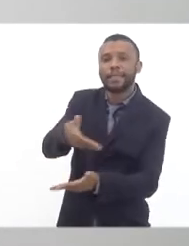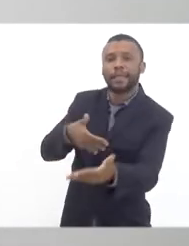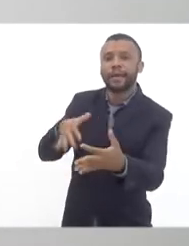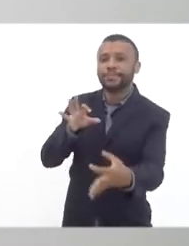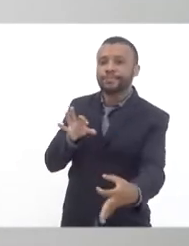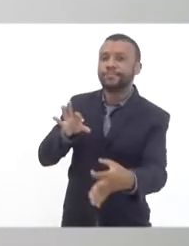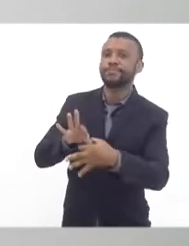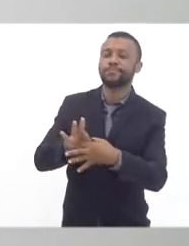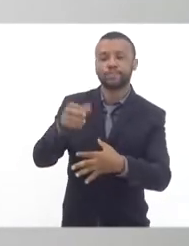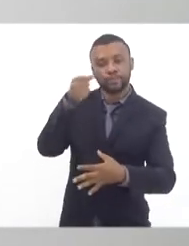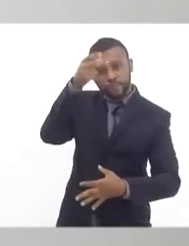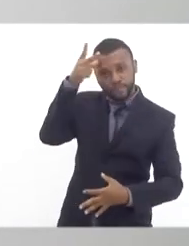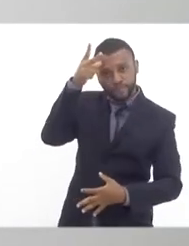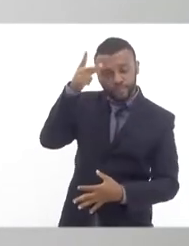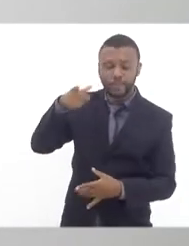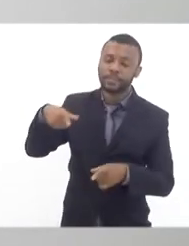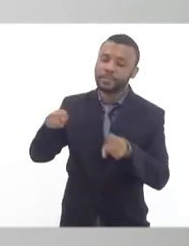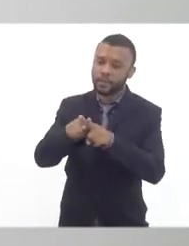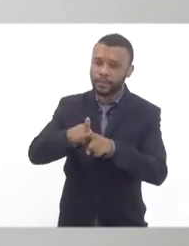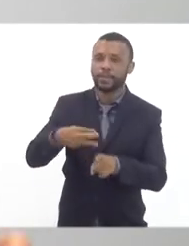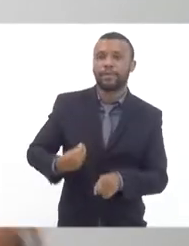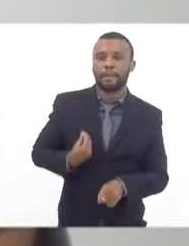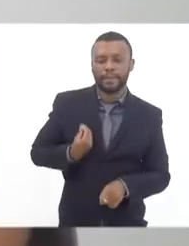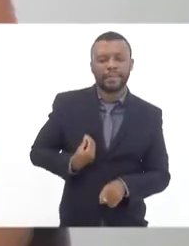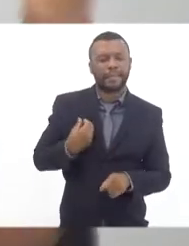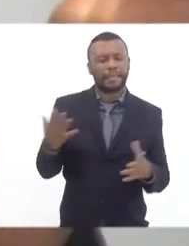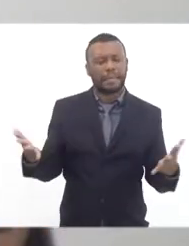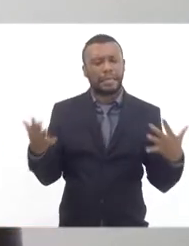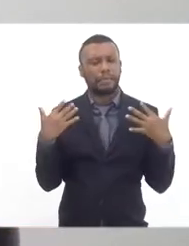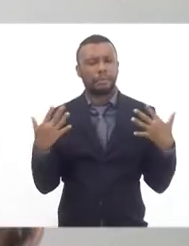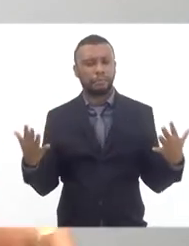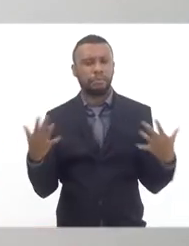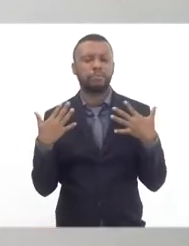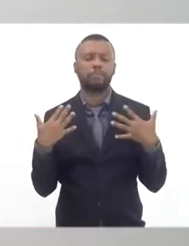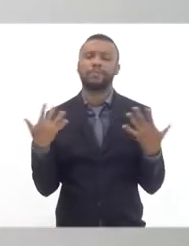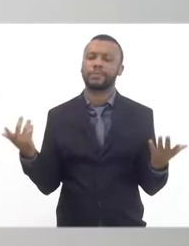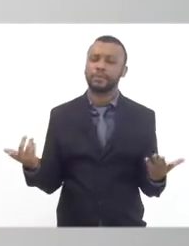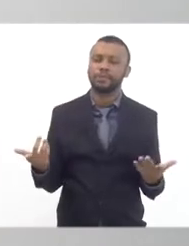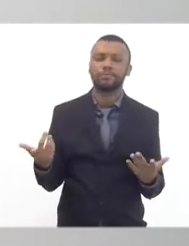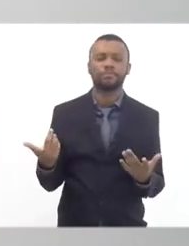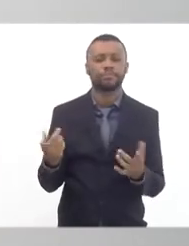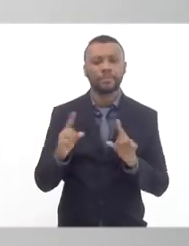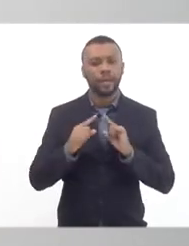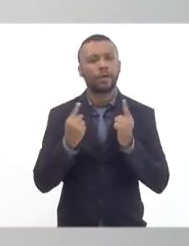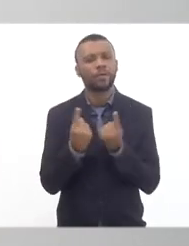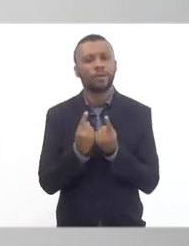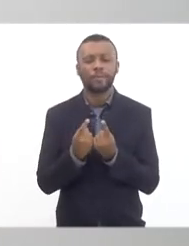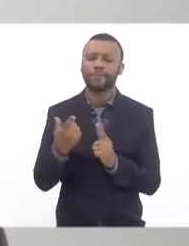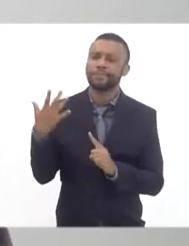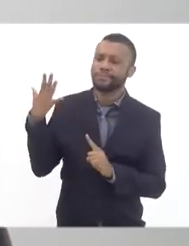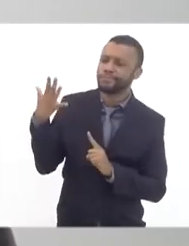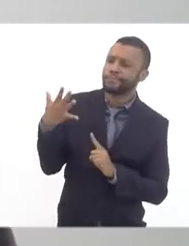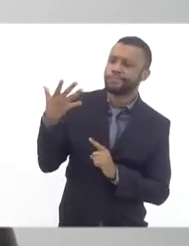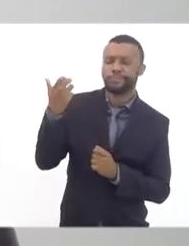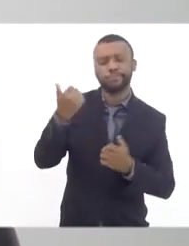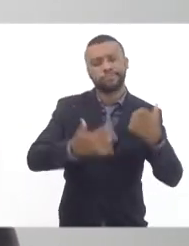Era outro que estava lá naquele calor de 43 graus. Aí o pessoal falou, e aí a gente apresentou para o deputado Ronaldo